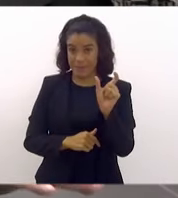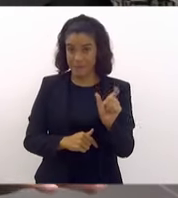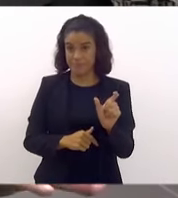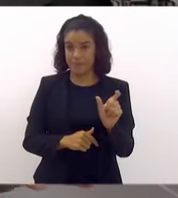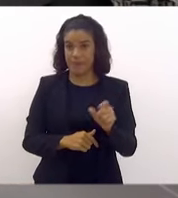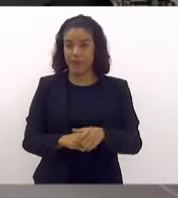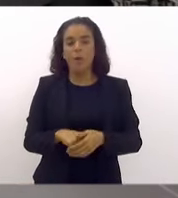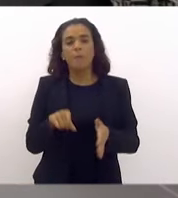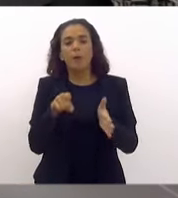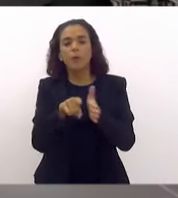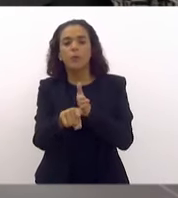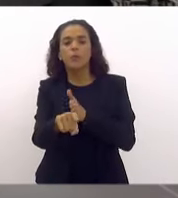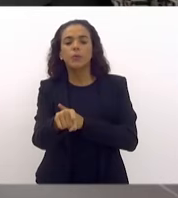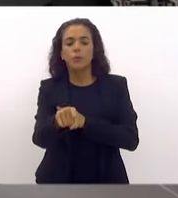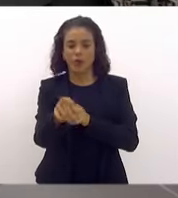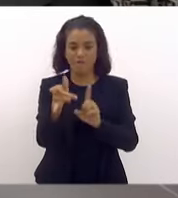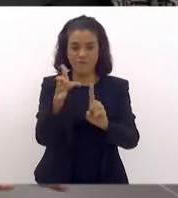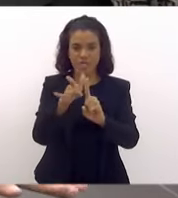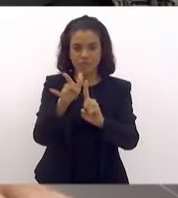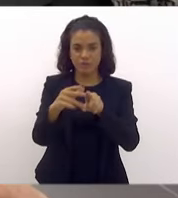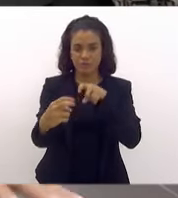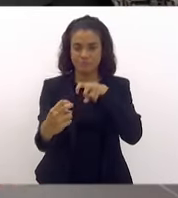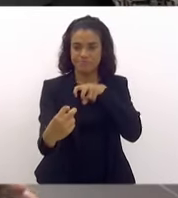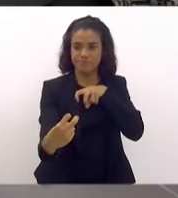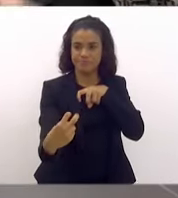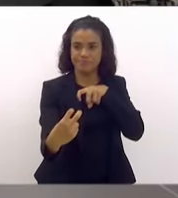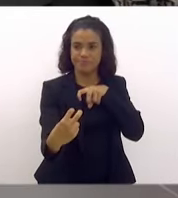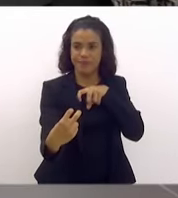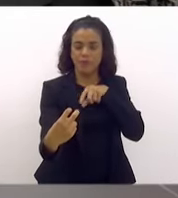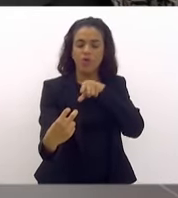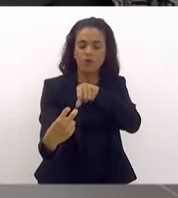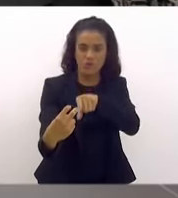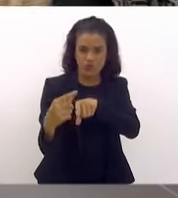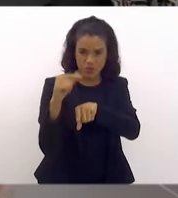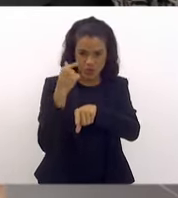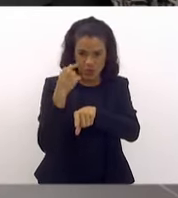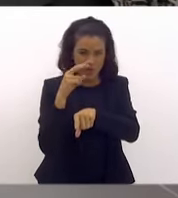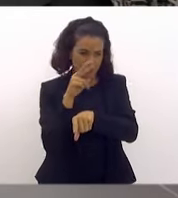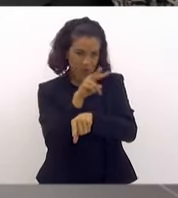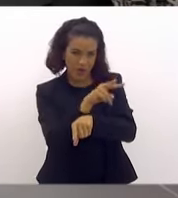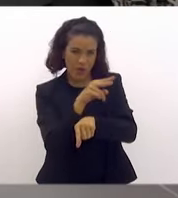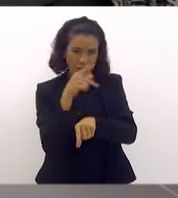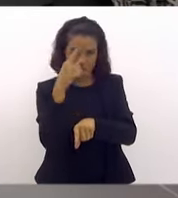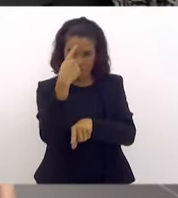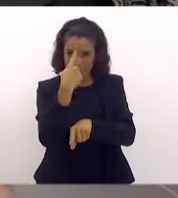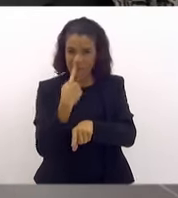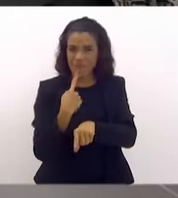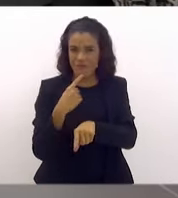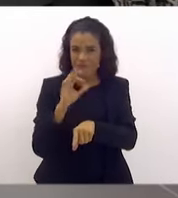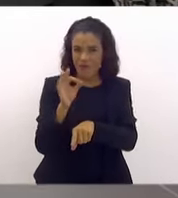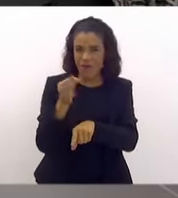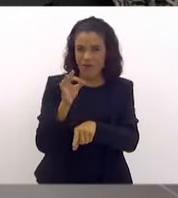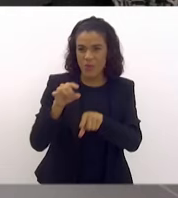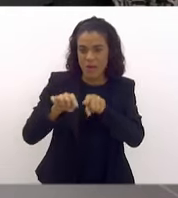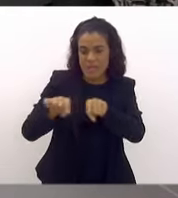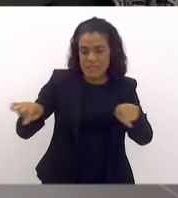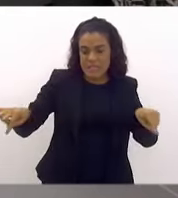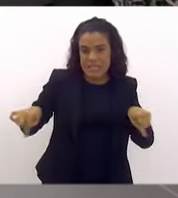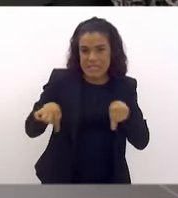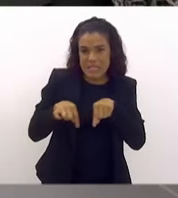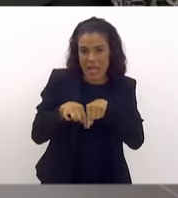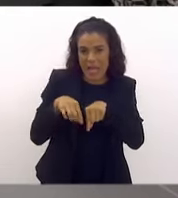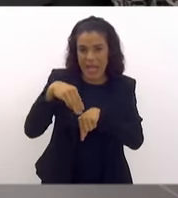indago a vítima simplesmente o seguinte senhor acabou de olhar algumas pessoas lá dentro no juízo existe uma sala chamada sala de